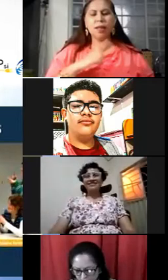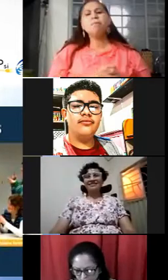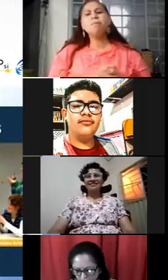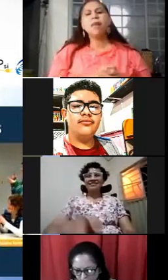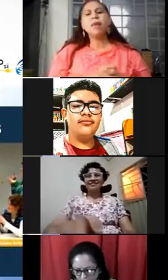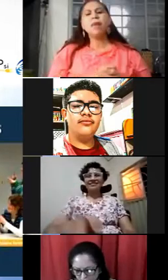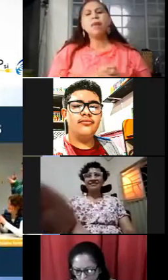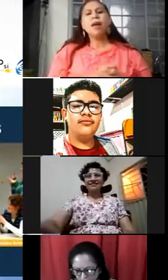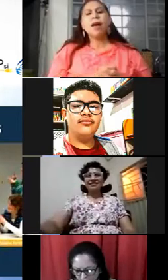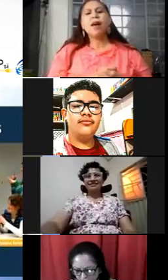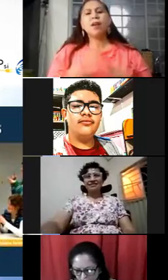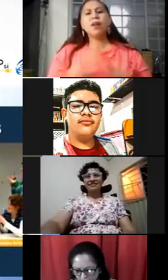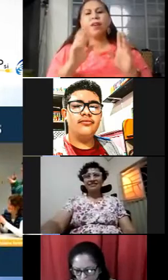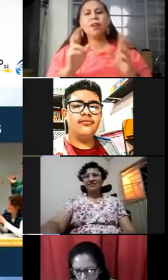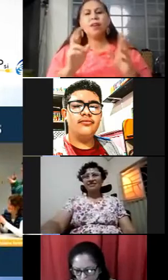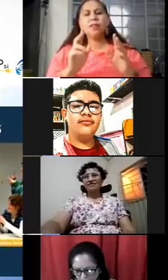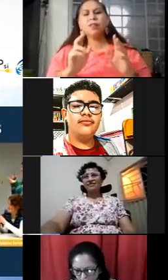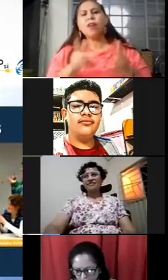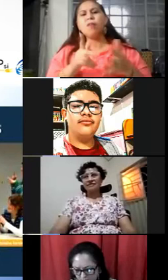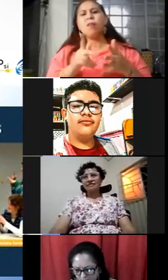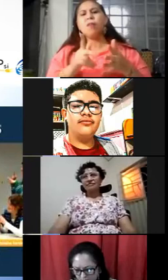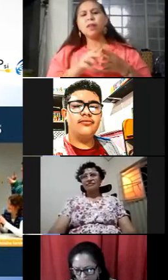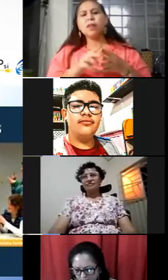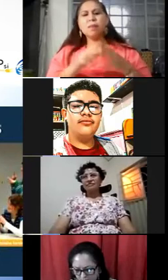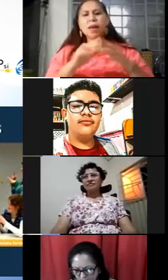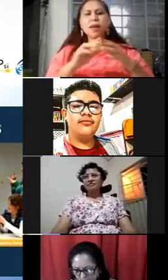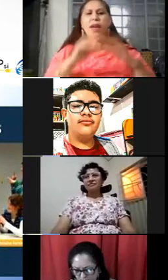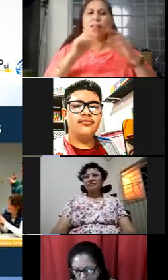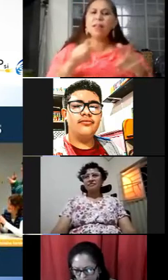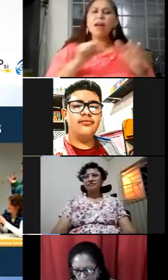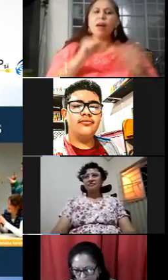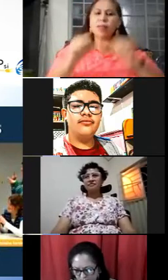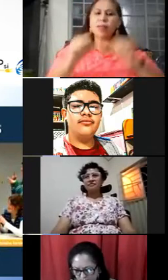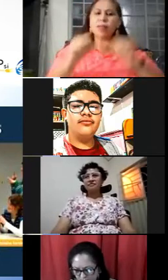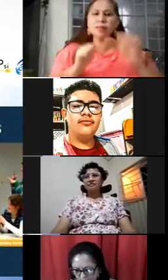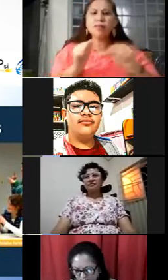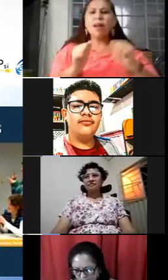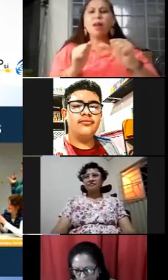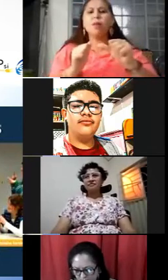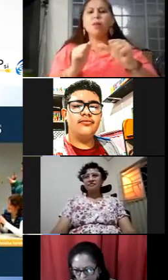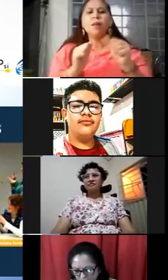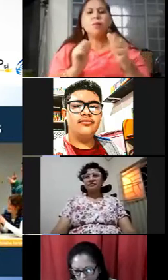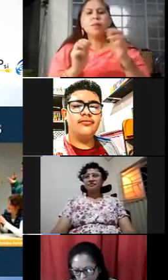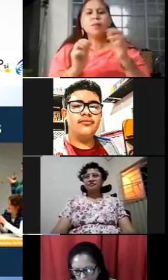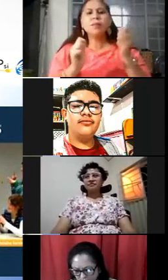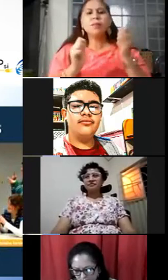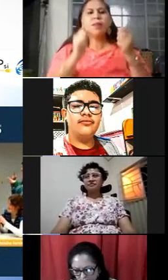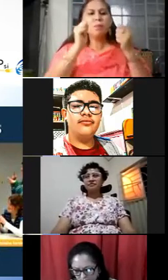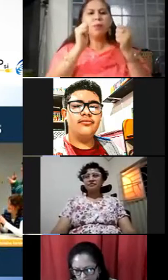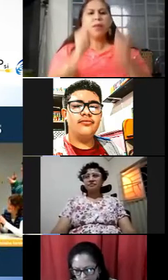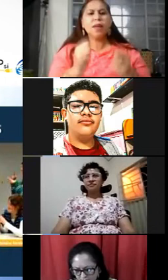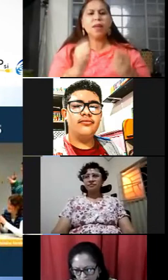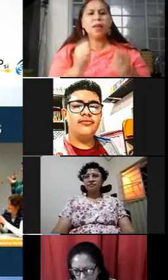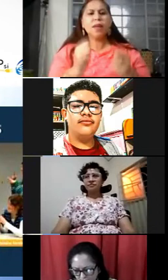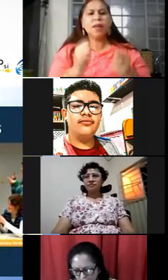forma, agora vocês vão ver uma mudança bem radical nesse sinal. Por exemplo, o sinal de